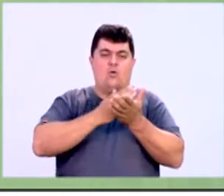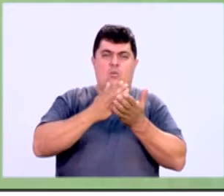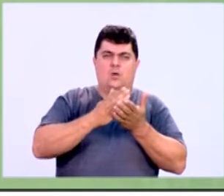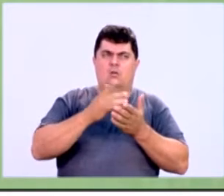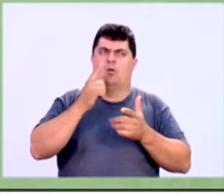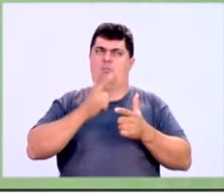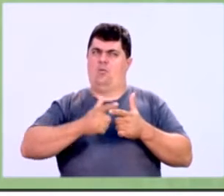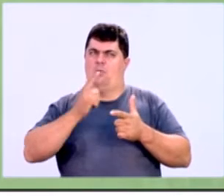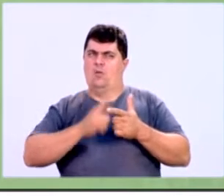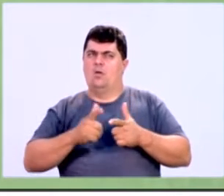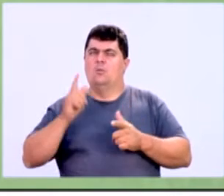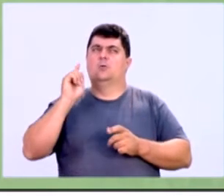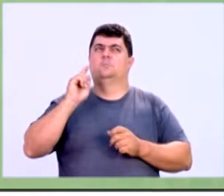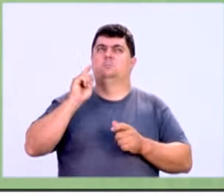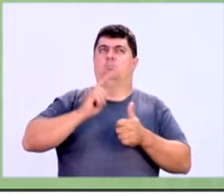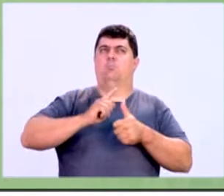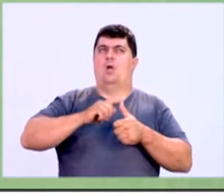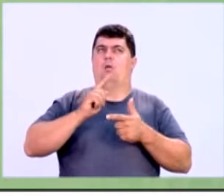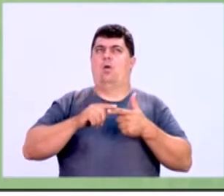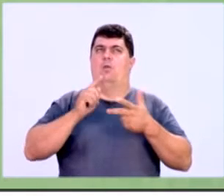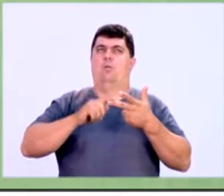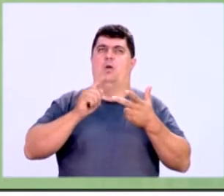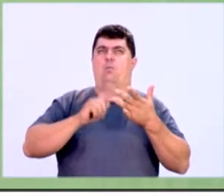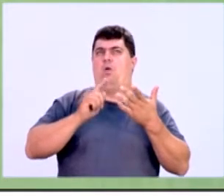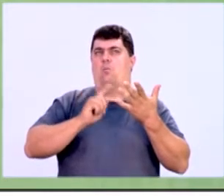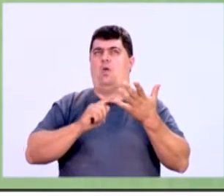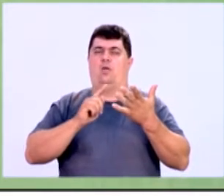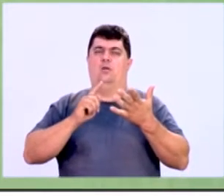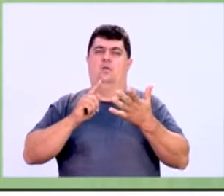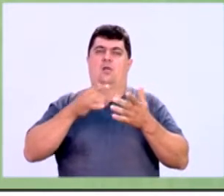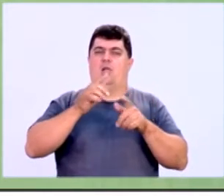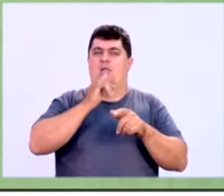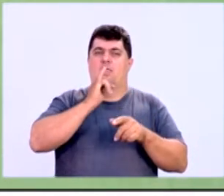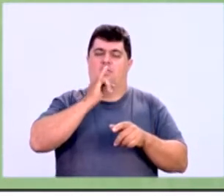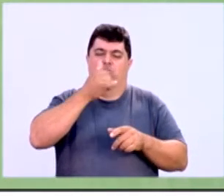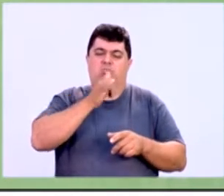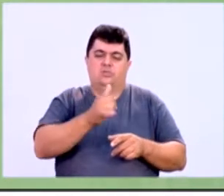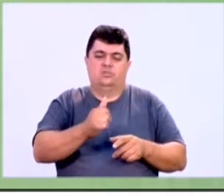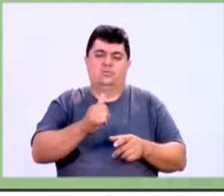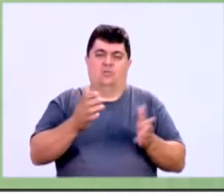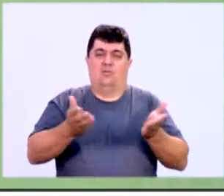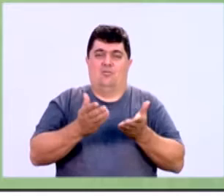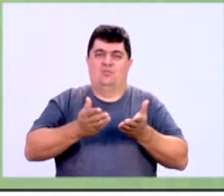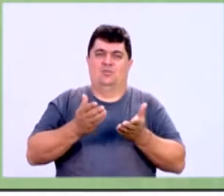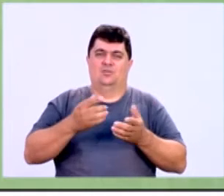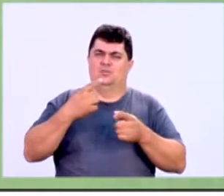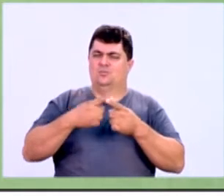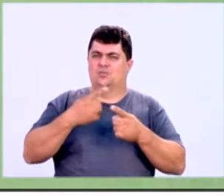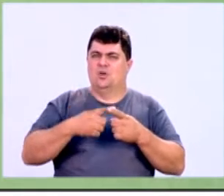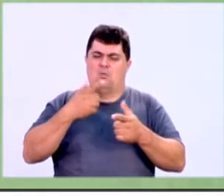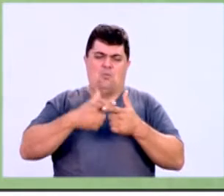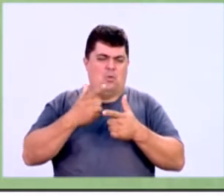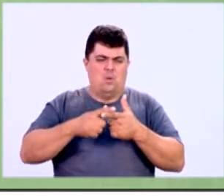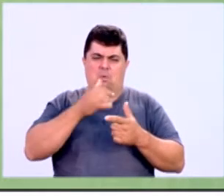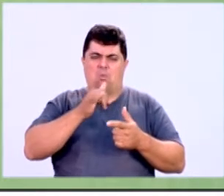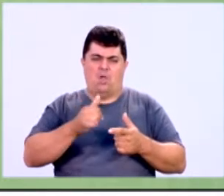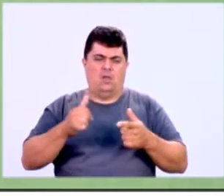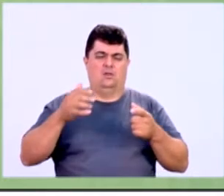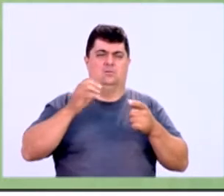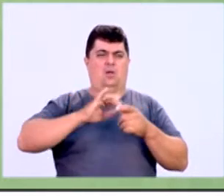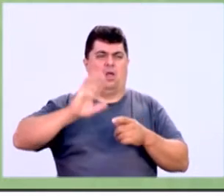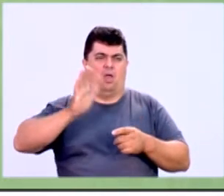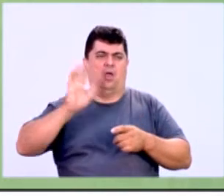problema hoje da energia, a crise energética que o país está é o quê? É através de novas pesquisas, de